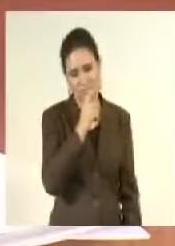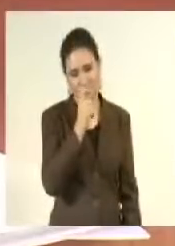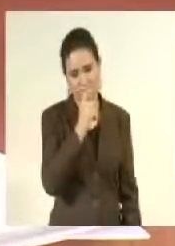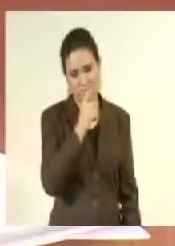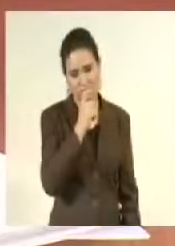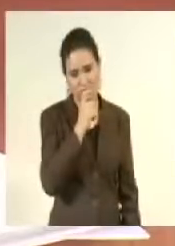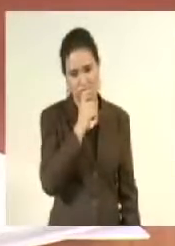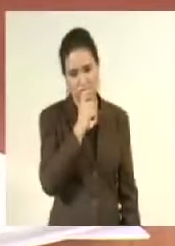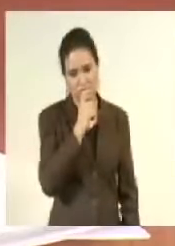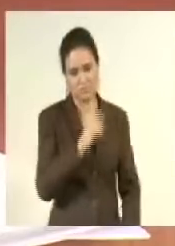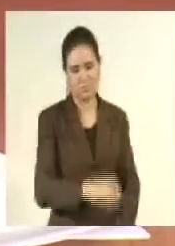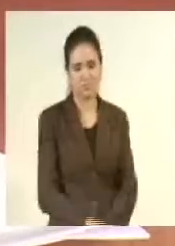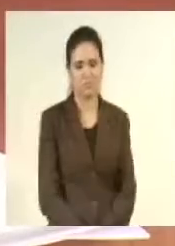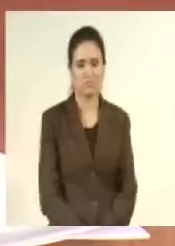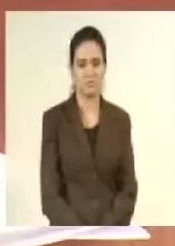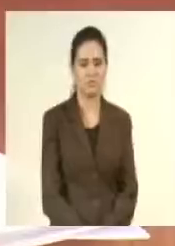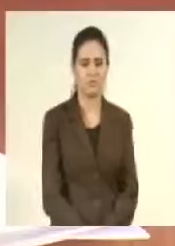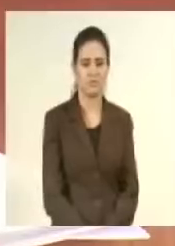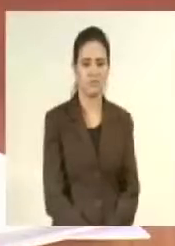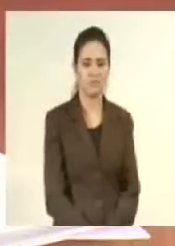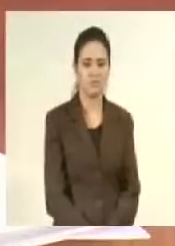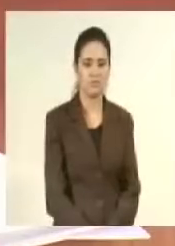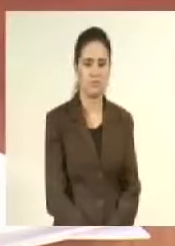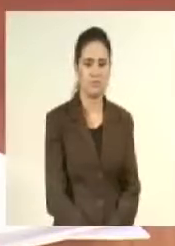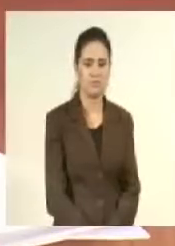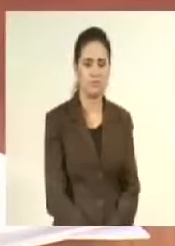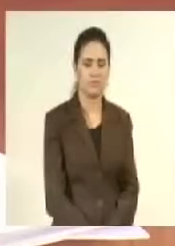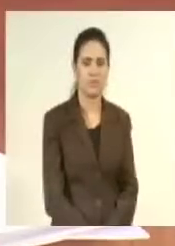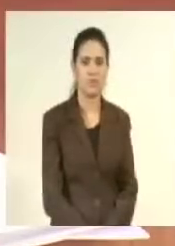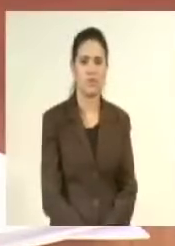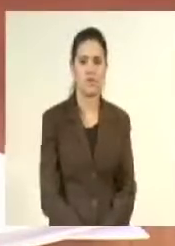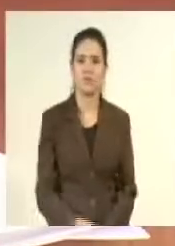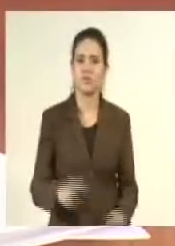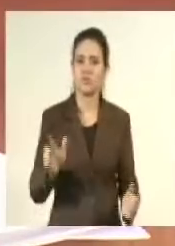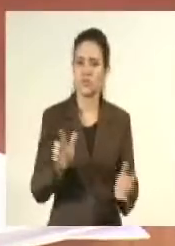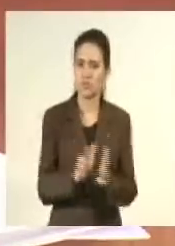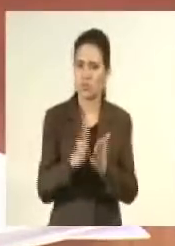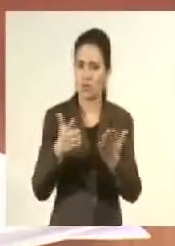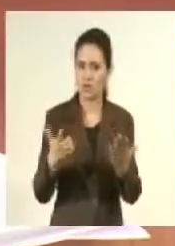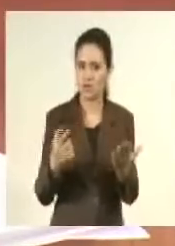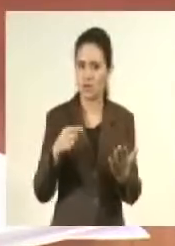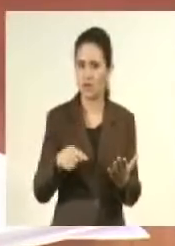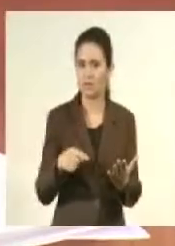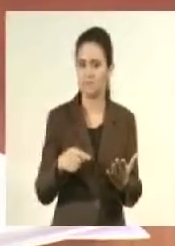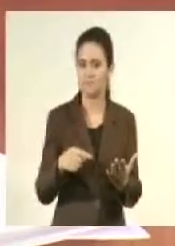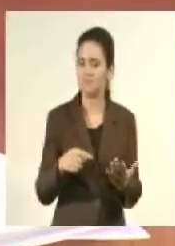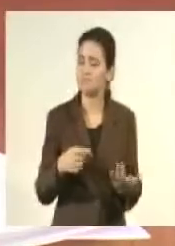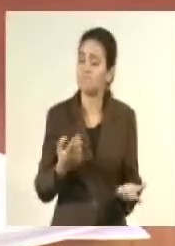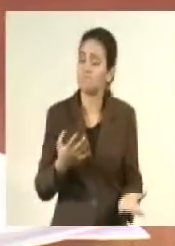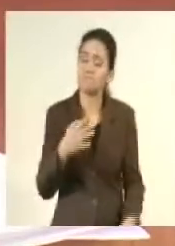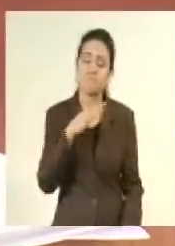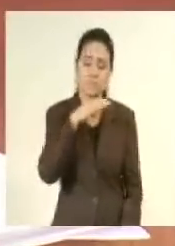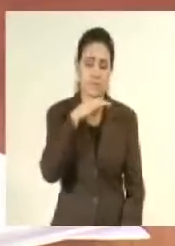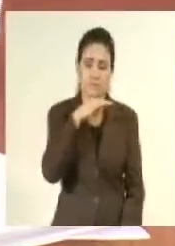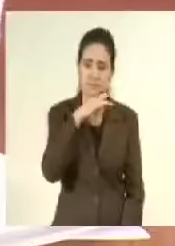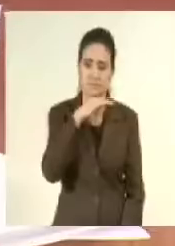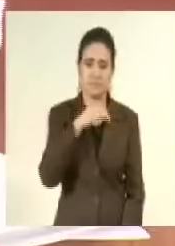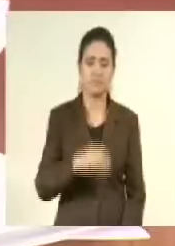não agiu como age o bom jornalismo. O jornal Imparcial